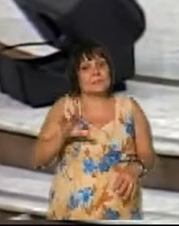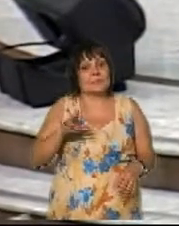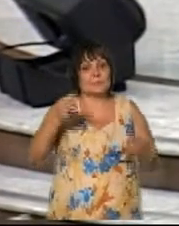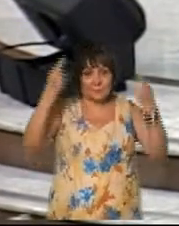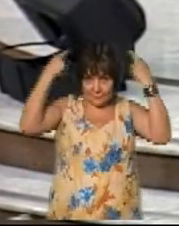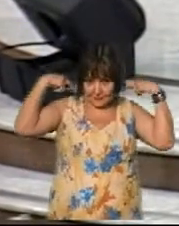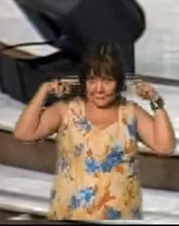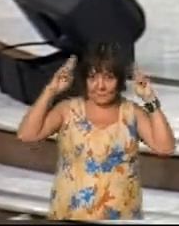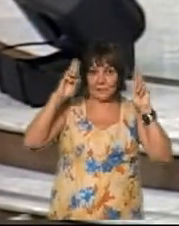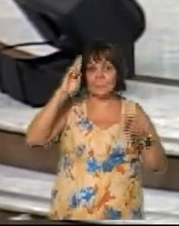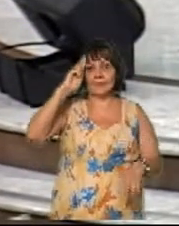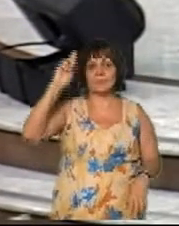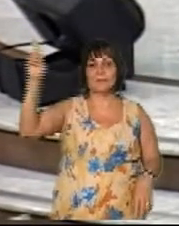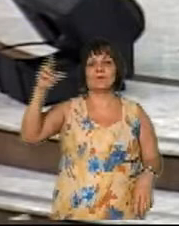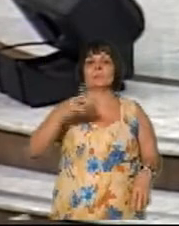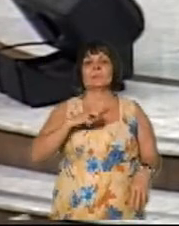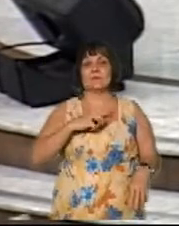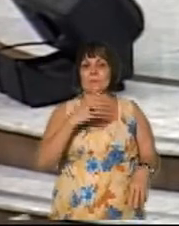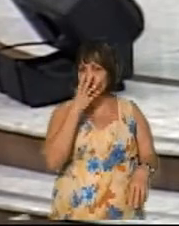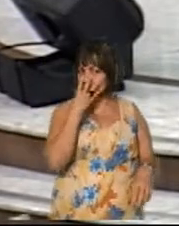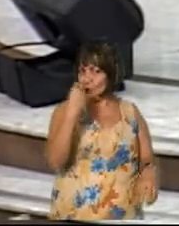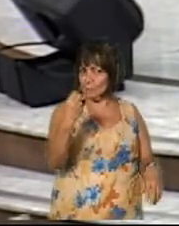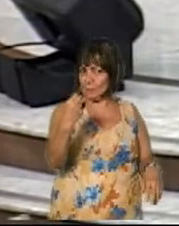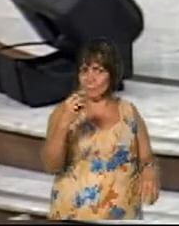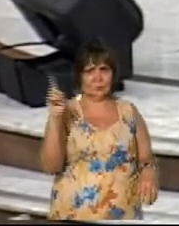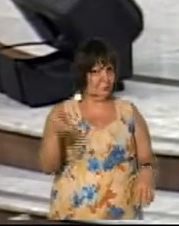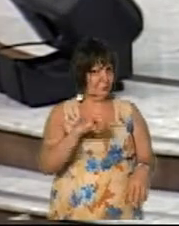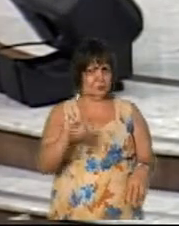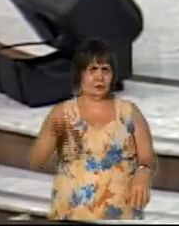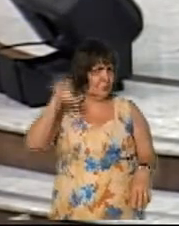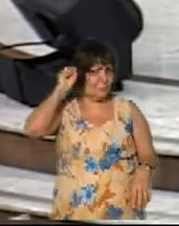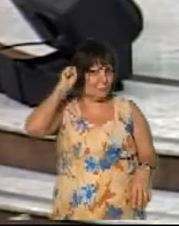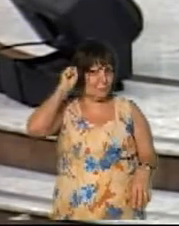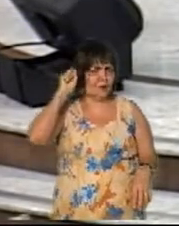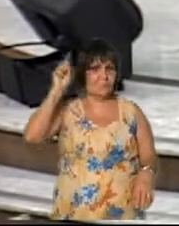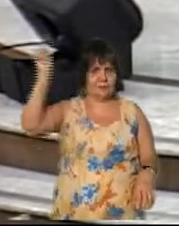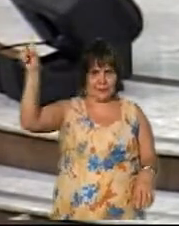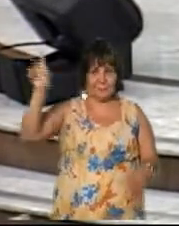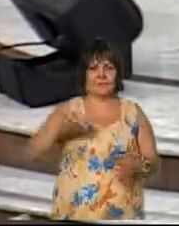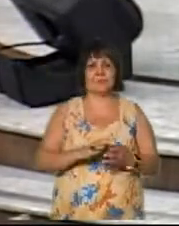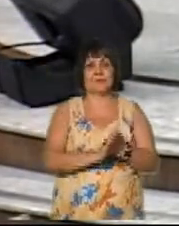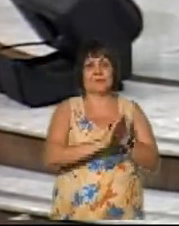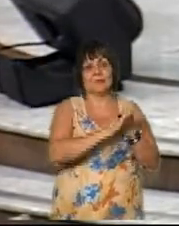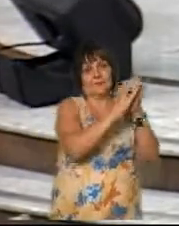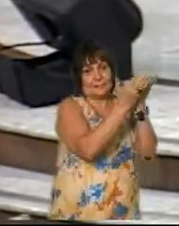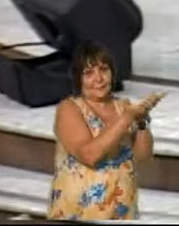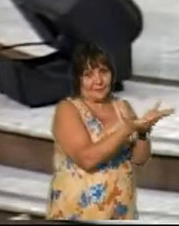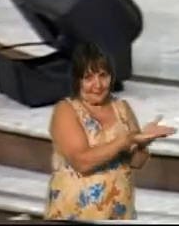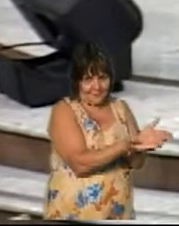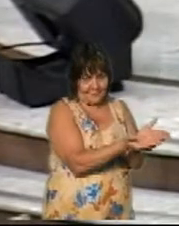as ovelhas do Senhor têm. O lobo não ouve a voz de Deus. Abra sua Bíblia, por favor, no livro de